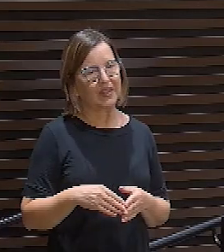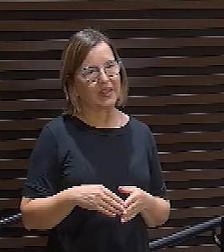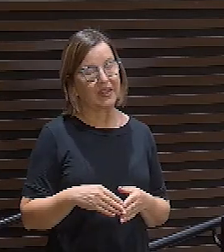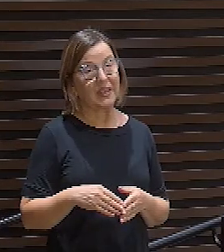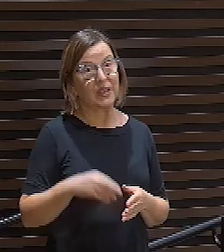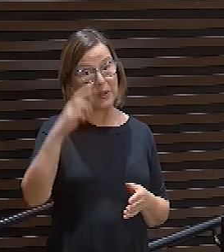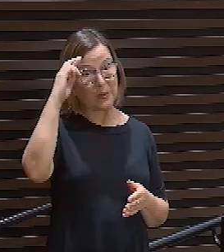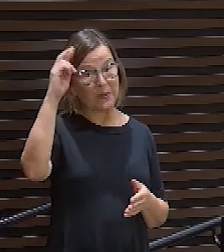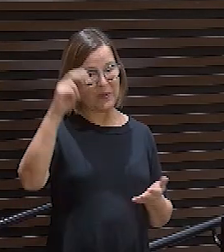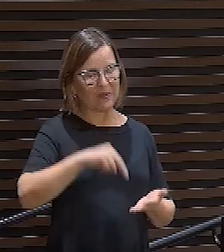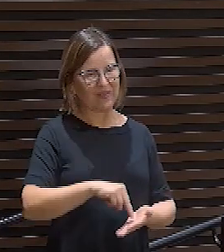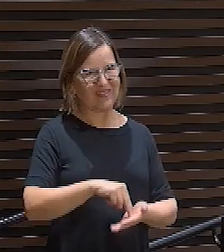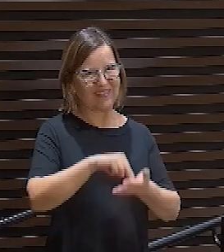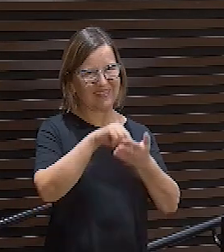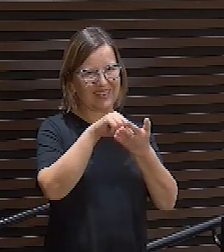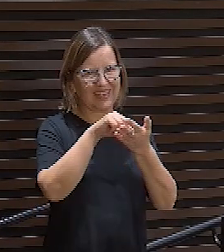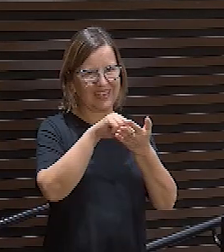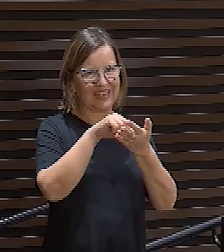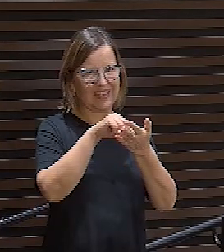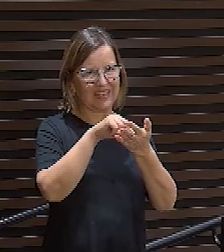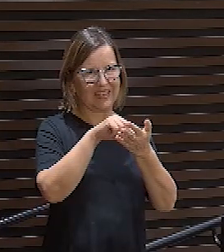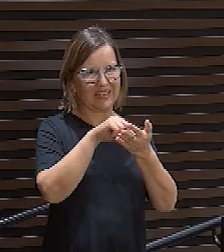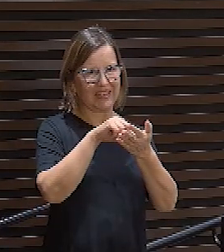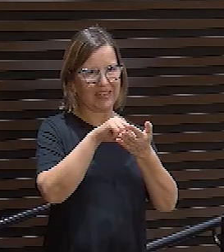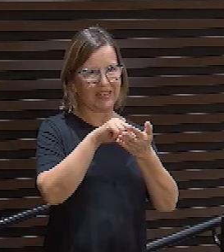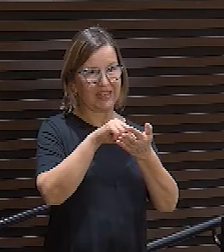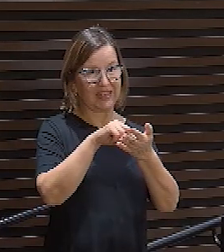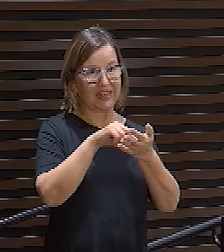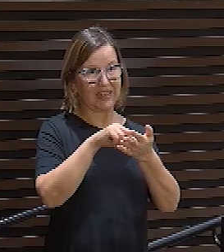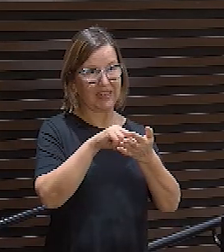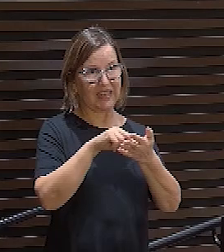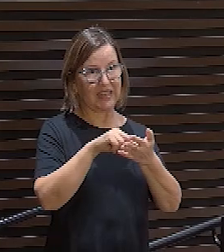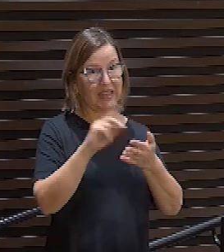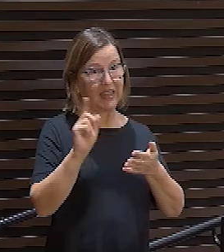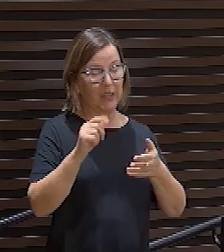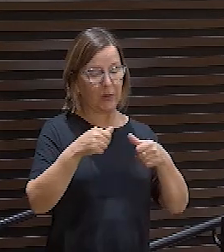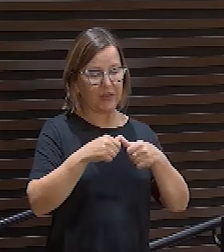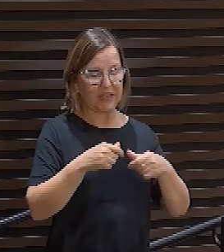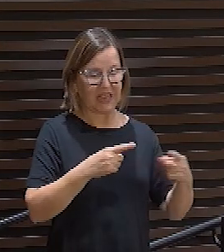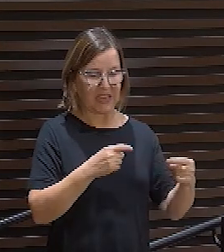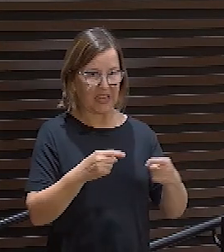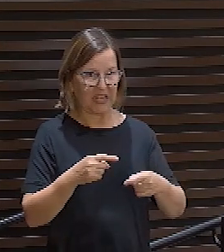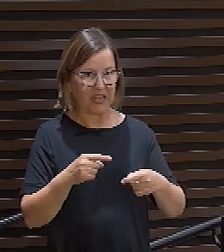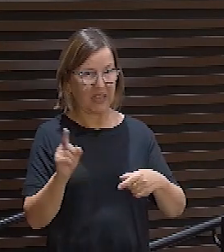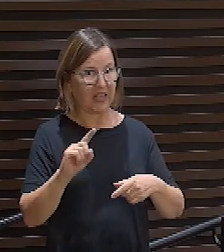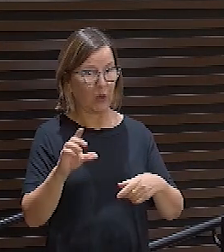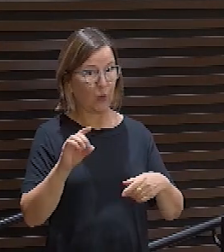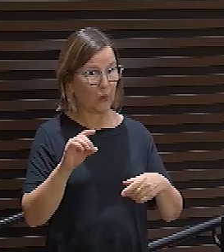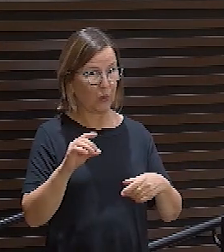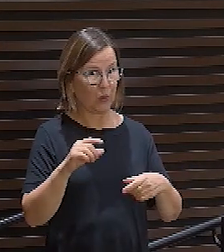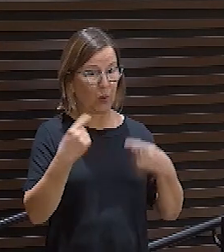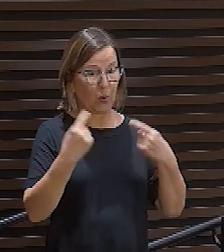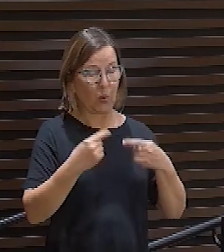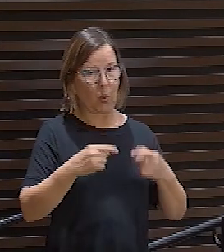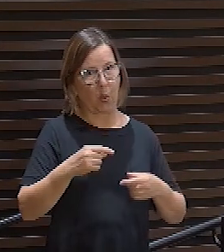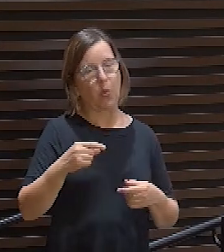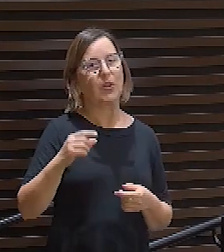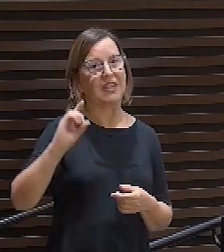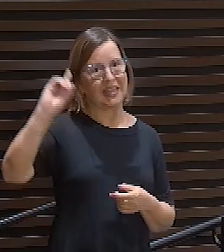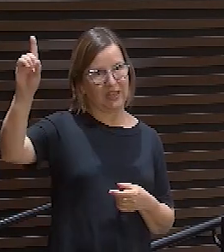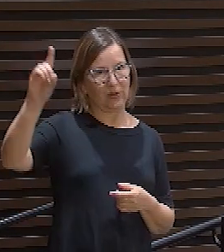sustenta, não está em guerra só contra ele, mas está em guerra contra o ungido dele, contra o filho